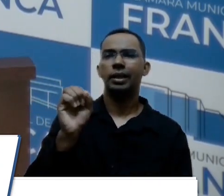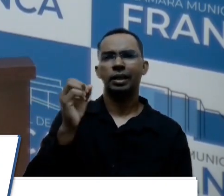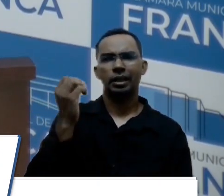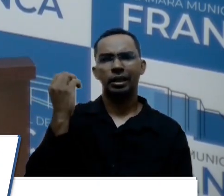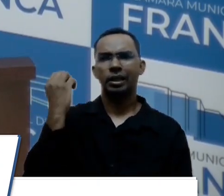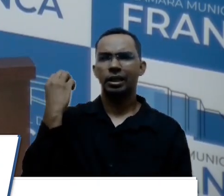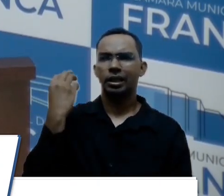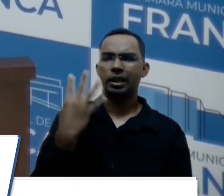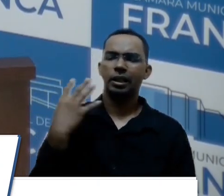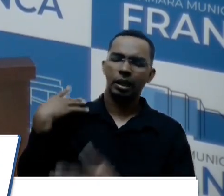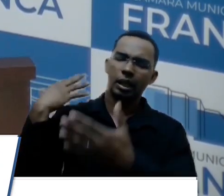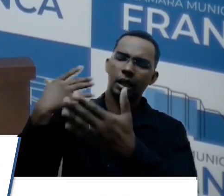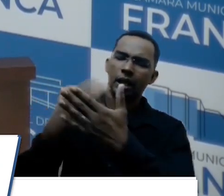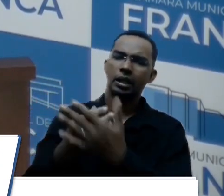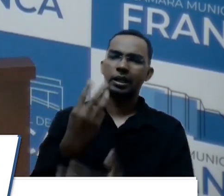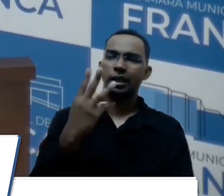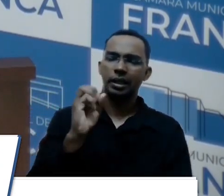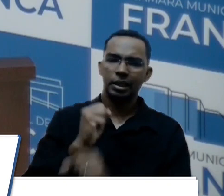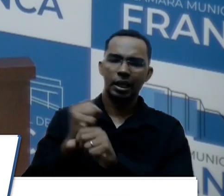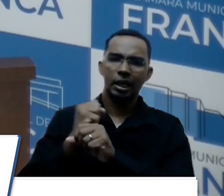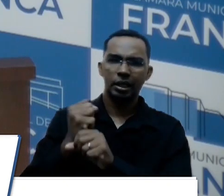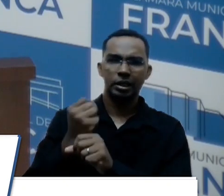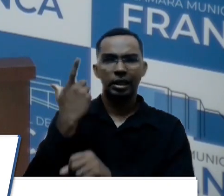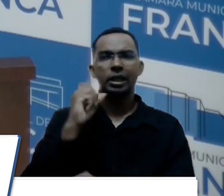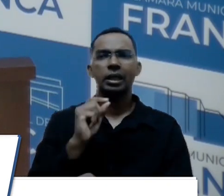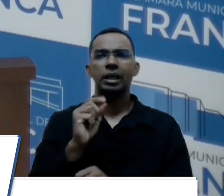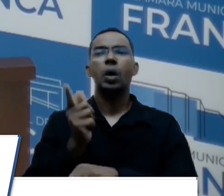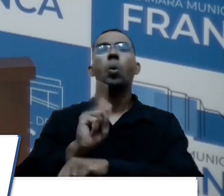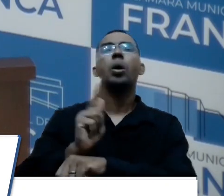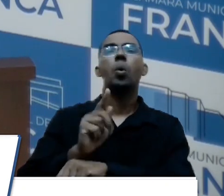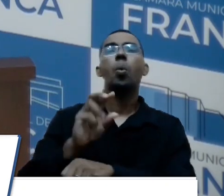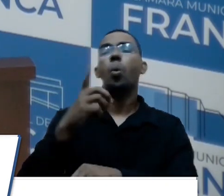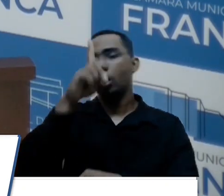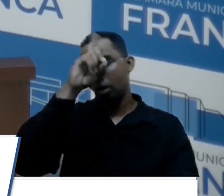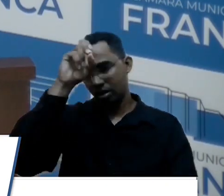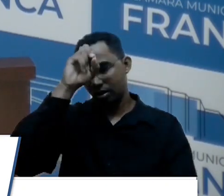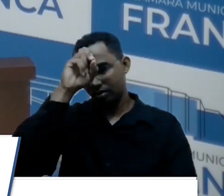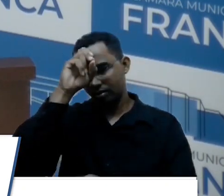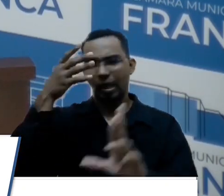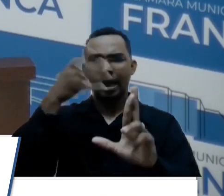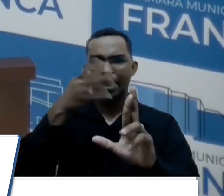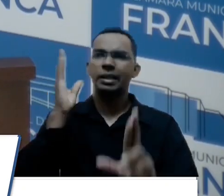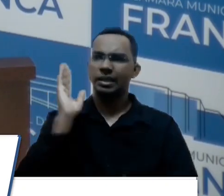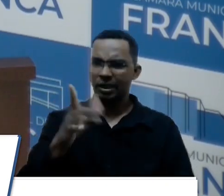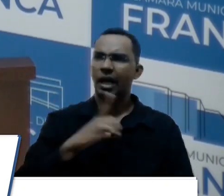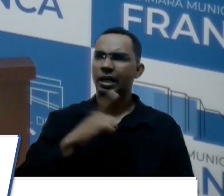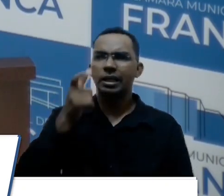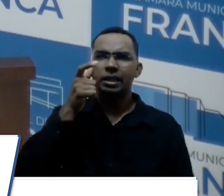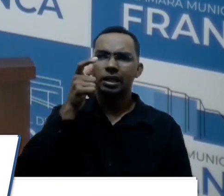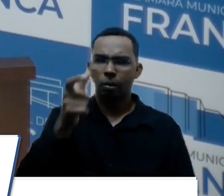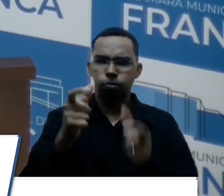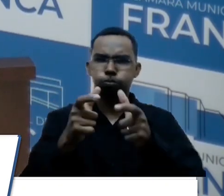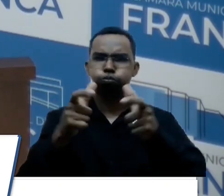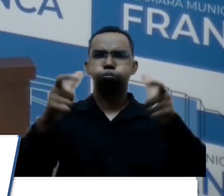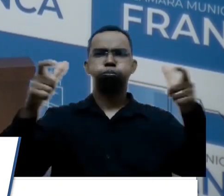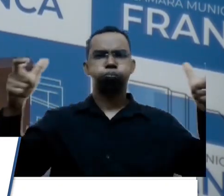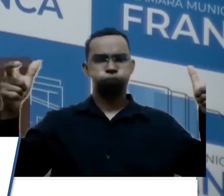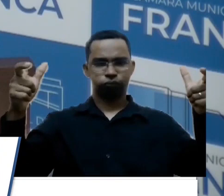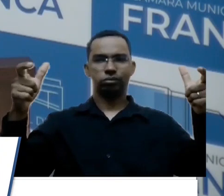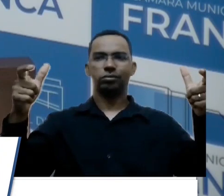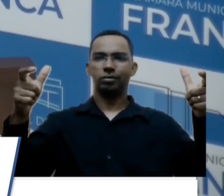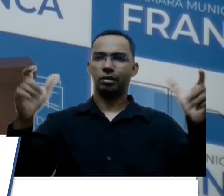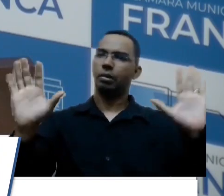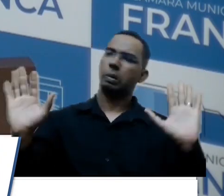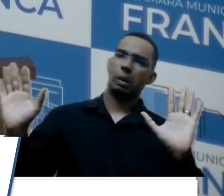a gestão, ou quem é o hospital referência, já teve interesse em aumentar esse número de vagas? Ah, não,